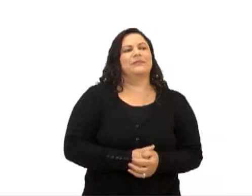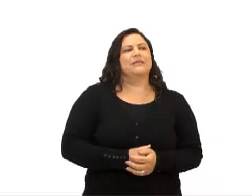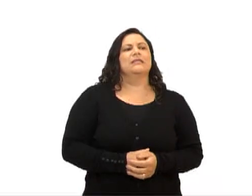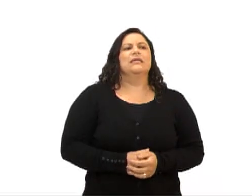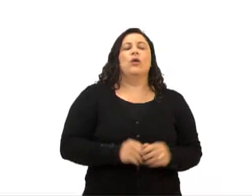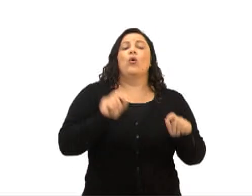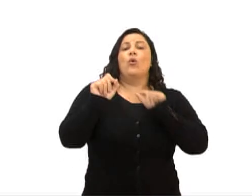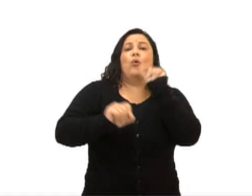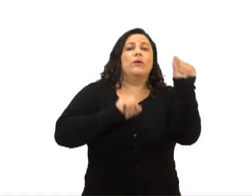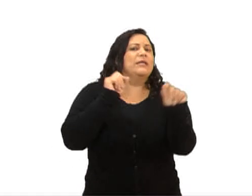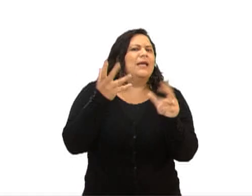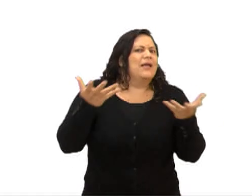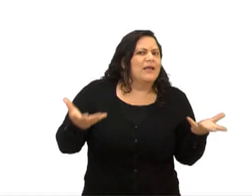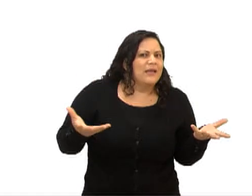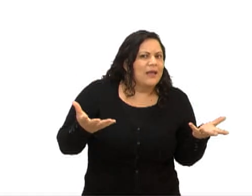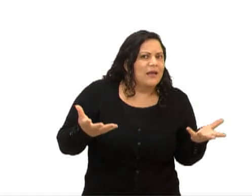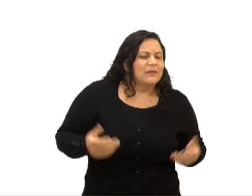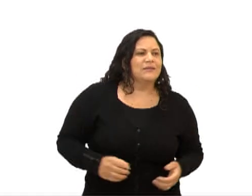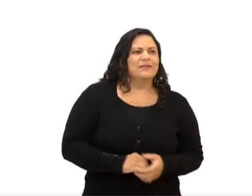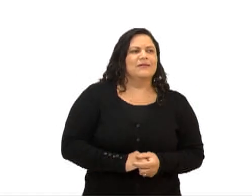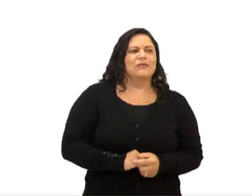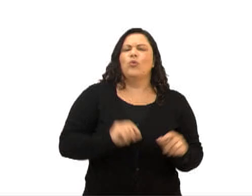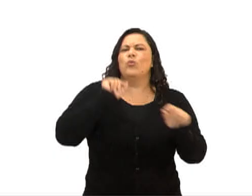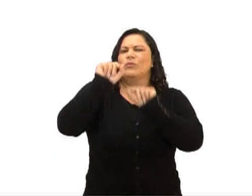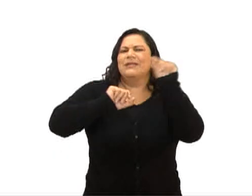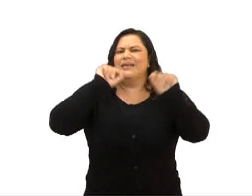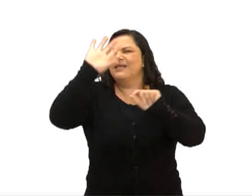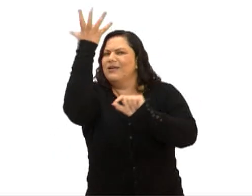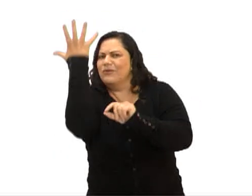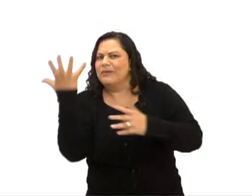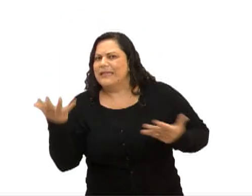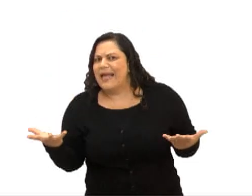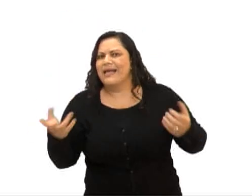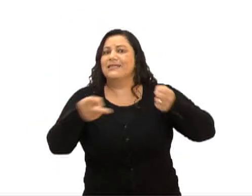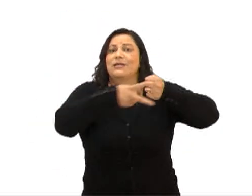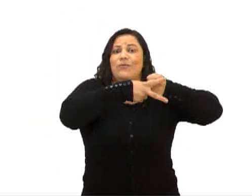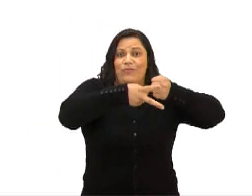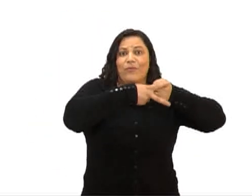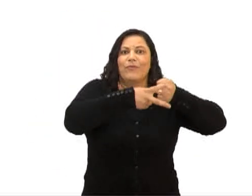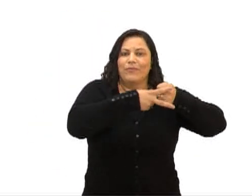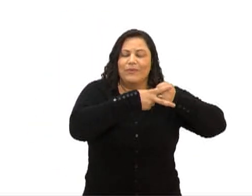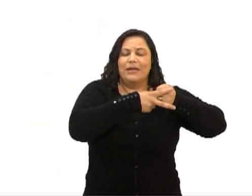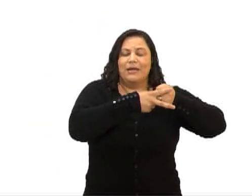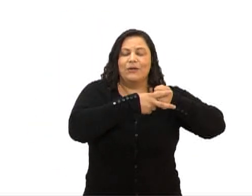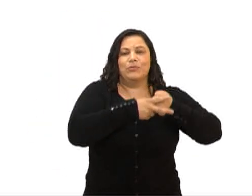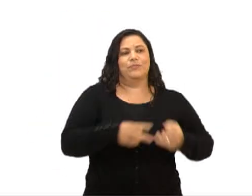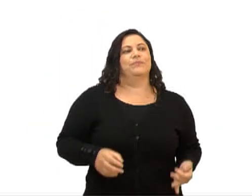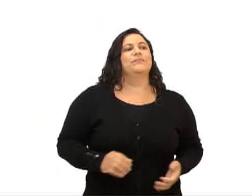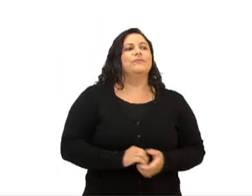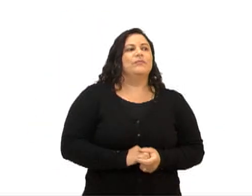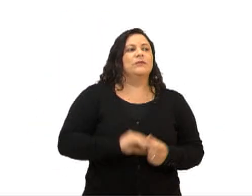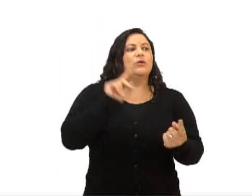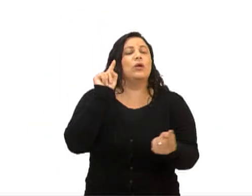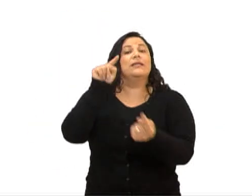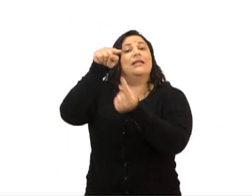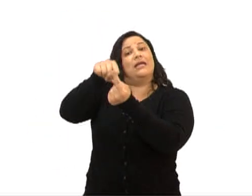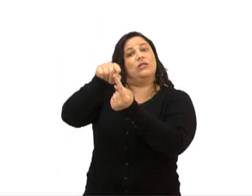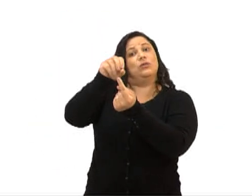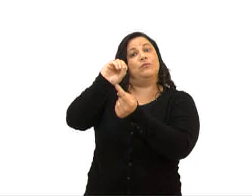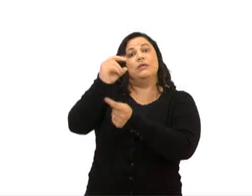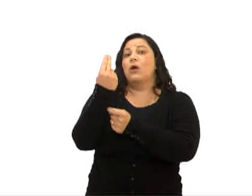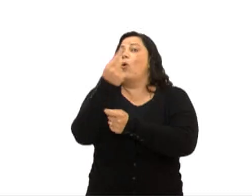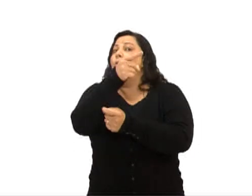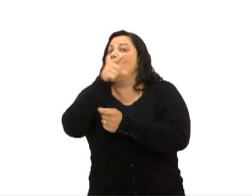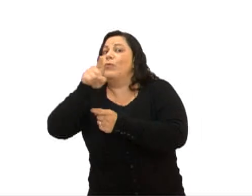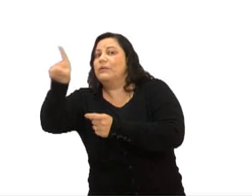geral, traz o que mesmo, gente? Traz o que, professora Rosa? Um verbo, né? Outra que identifica ou não o ser